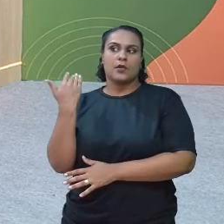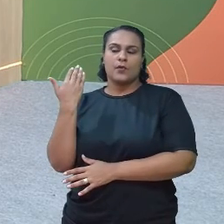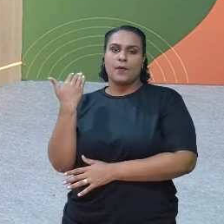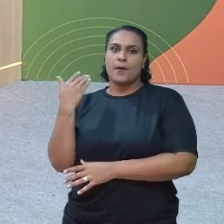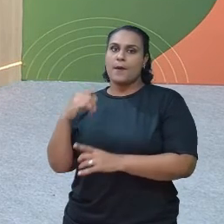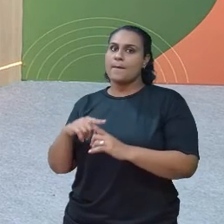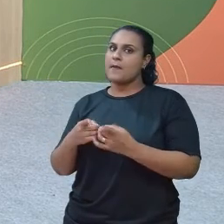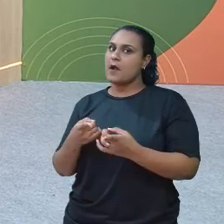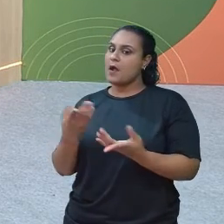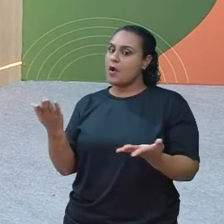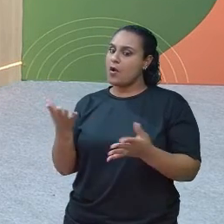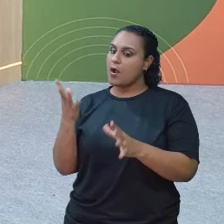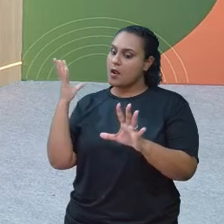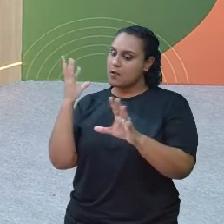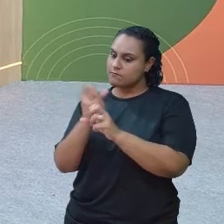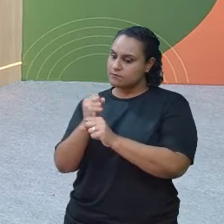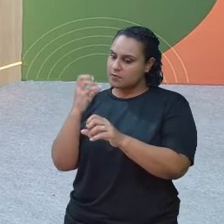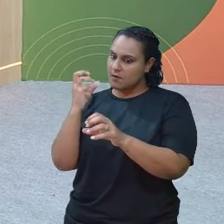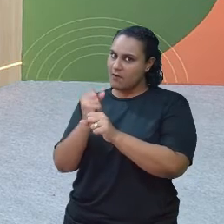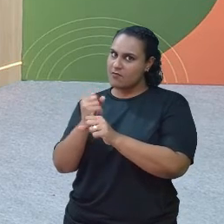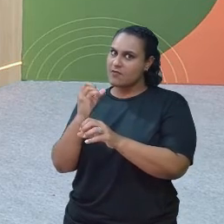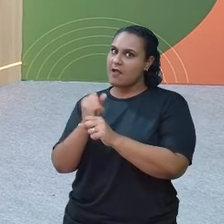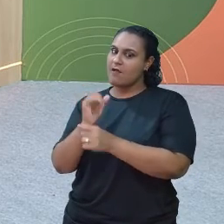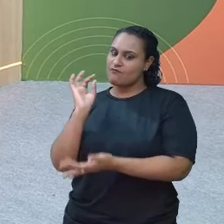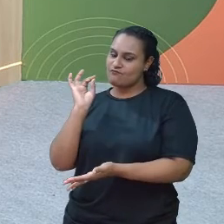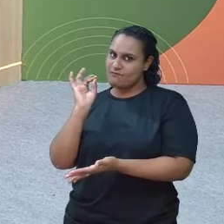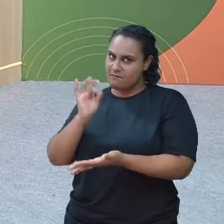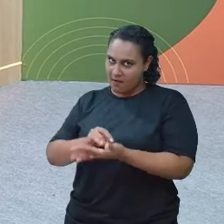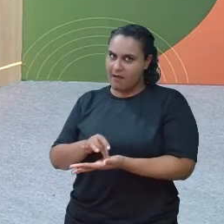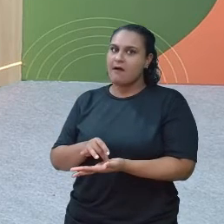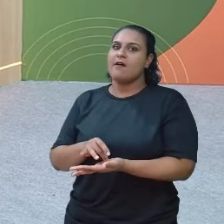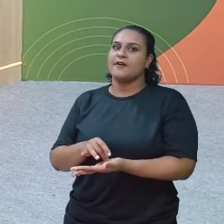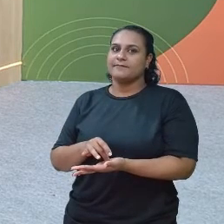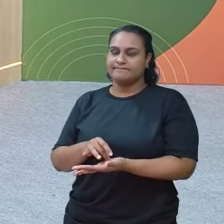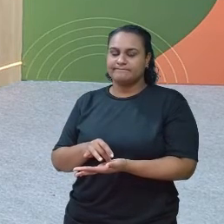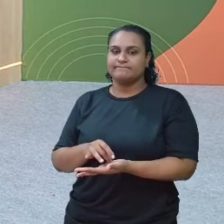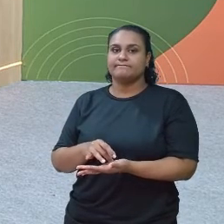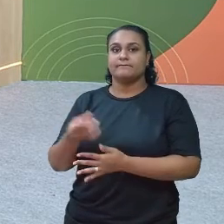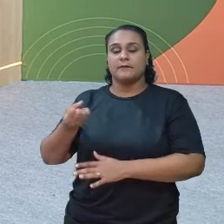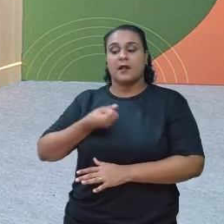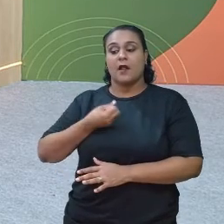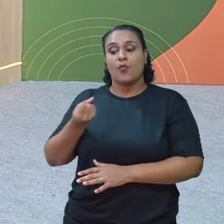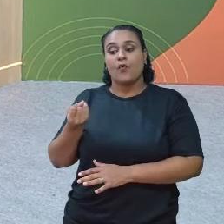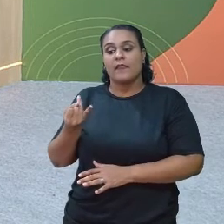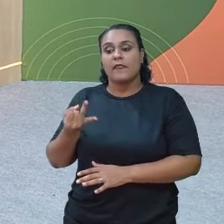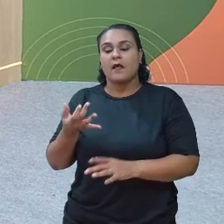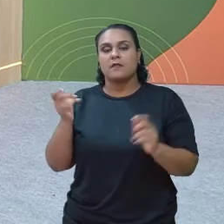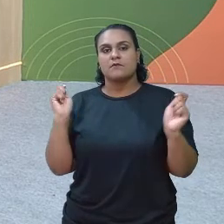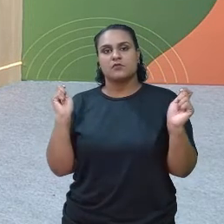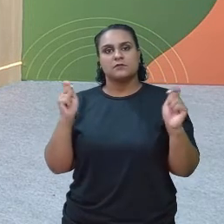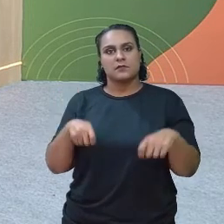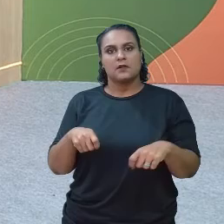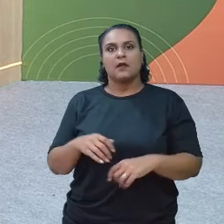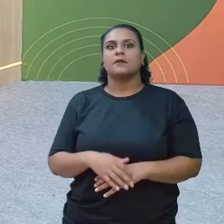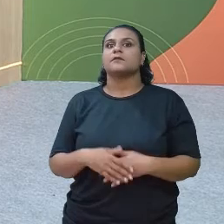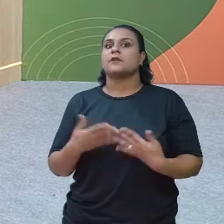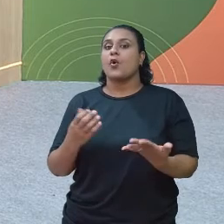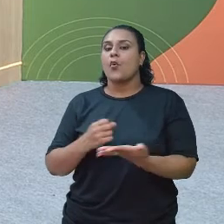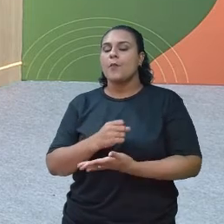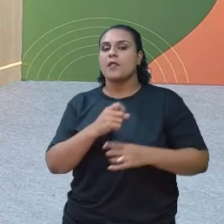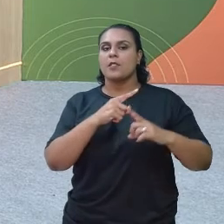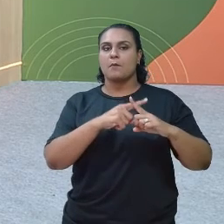gente está contabilizando, está sistematizando um cálculo para o número de possibilidades, que é o que a gente chama de